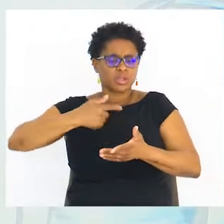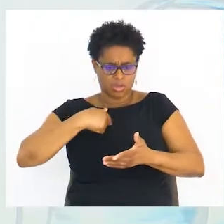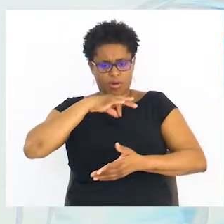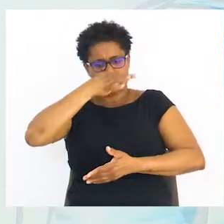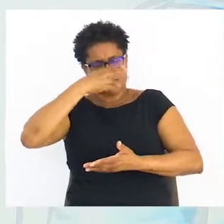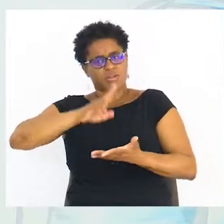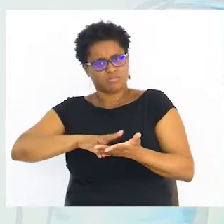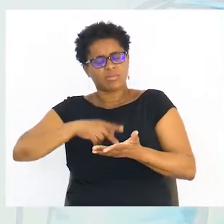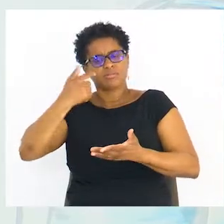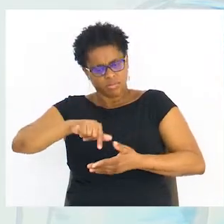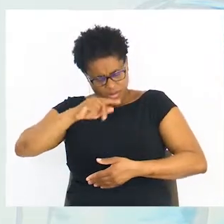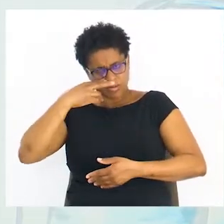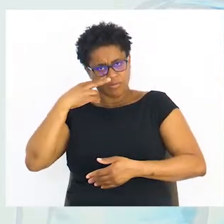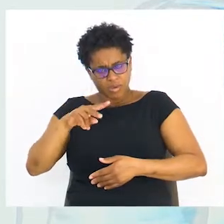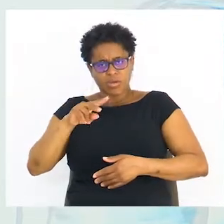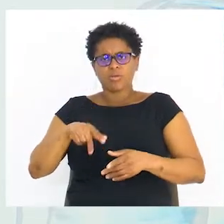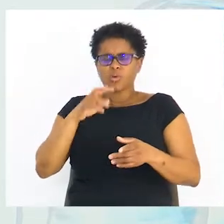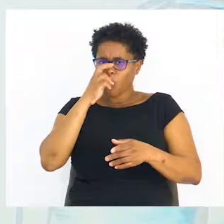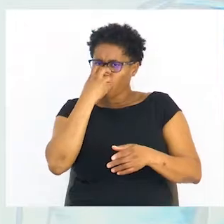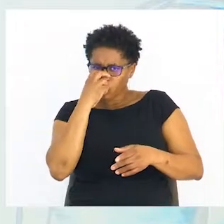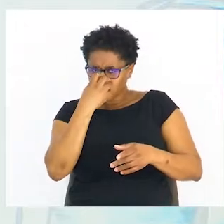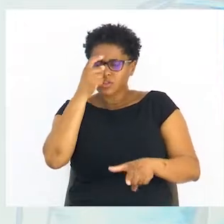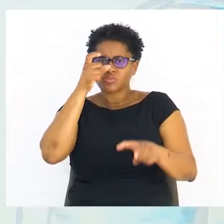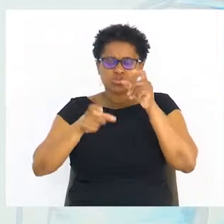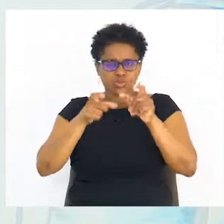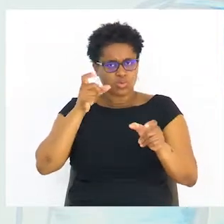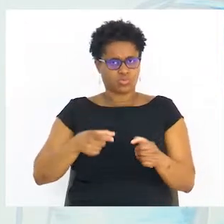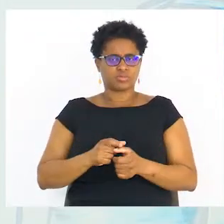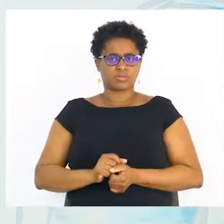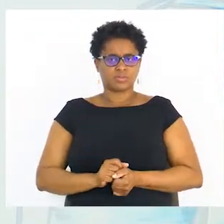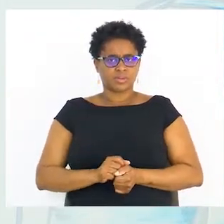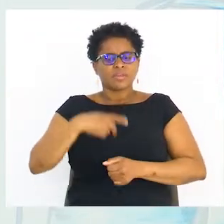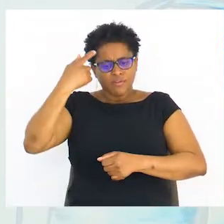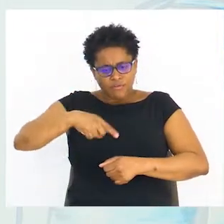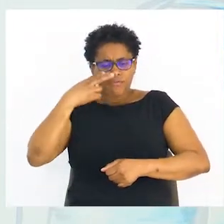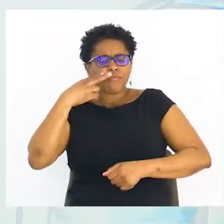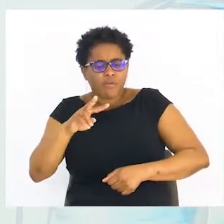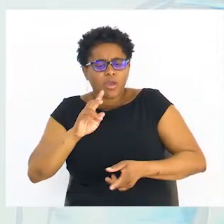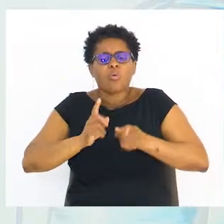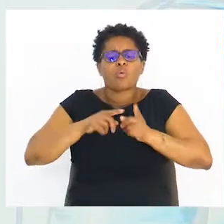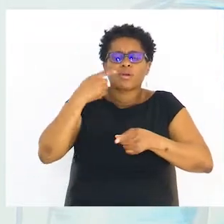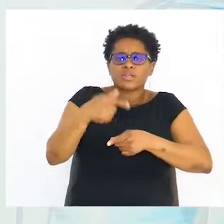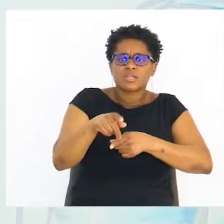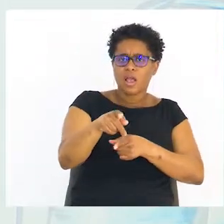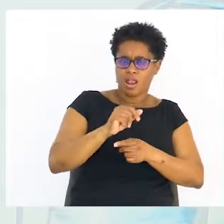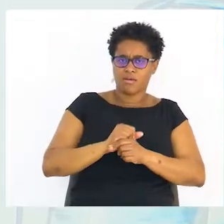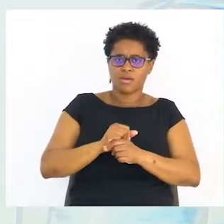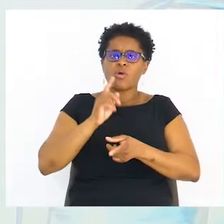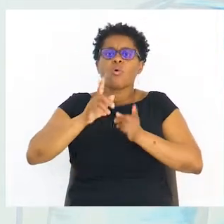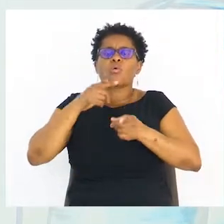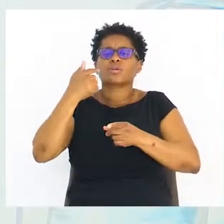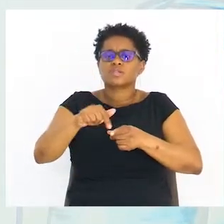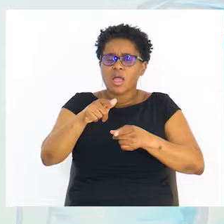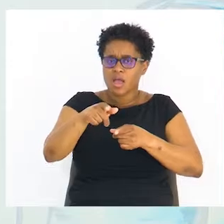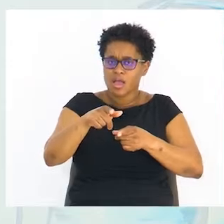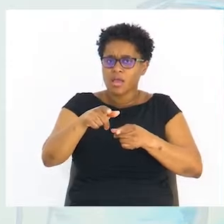afirmo-vos que tem que ver com as curiosidades humanas, de ver o que se encontra, o que